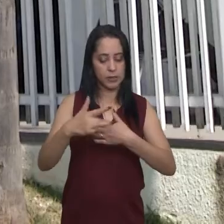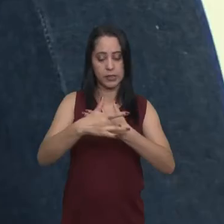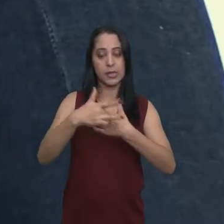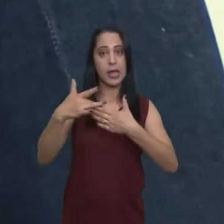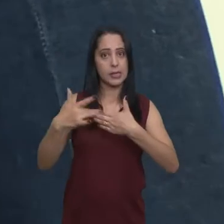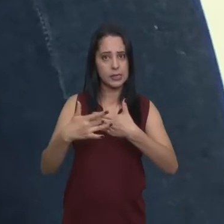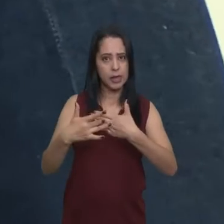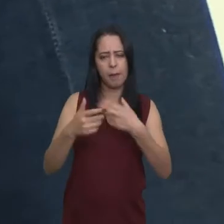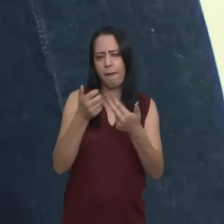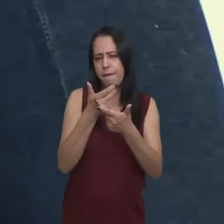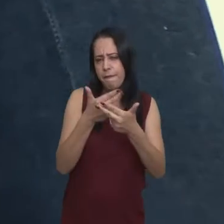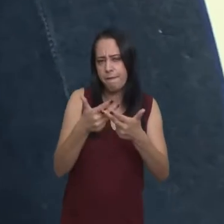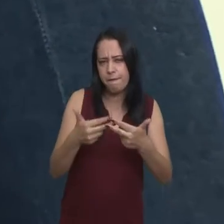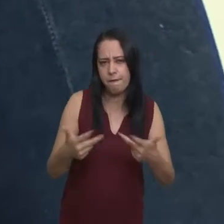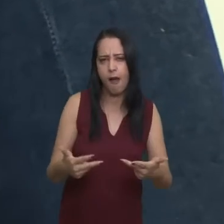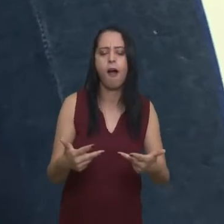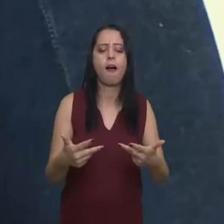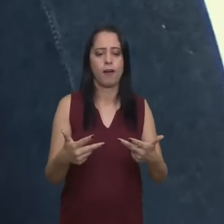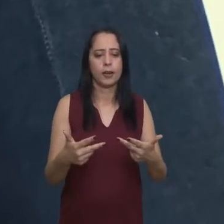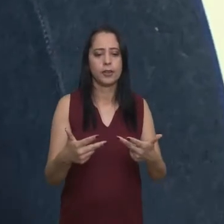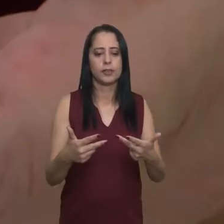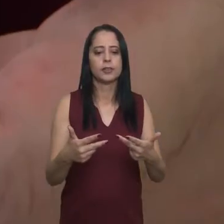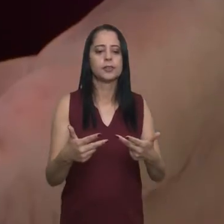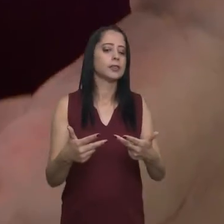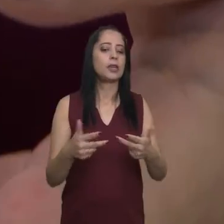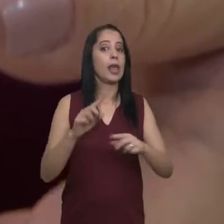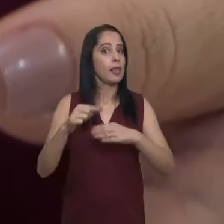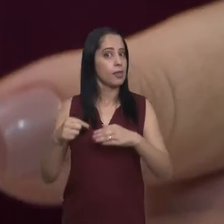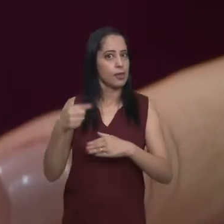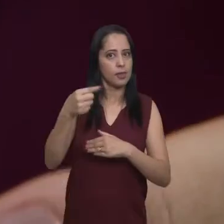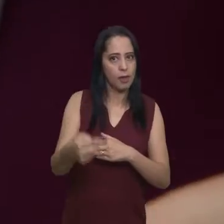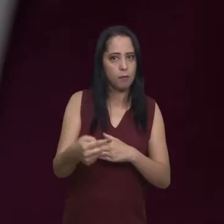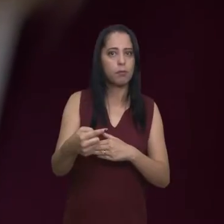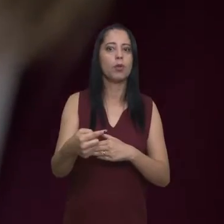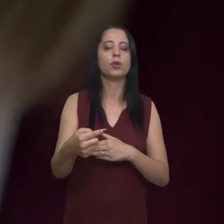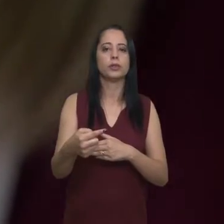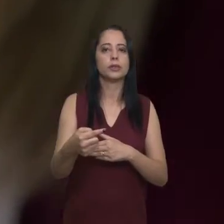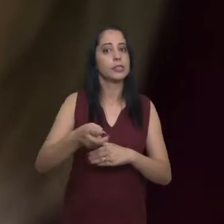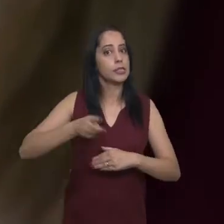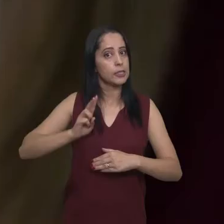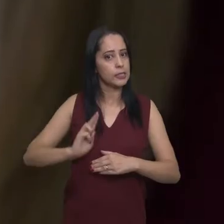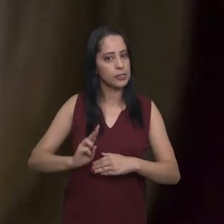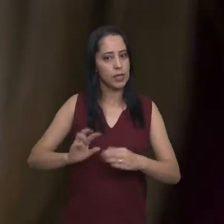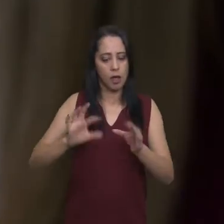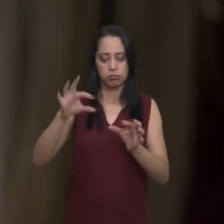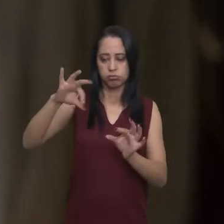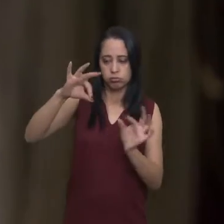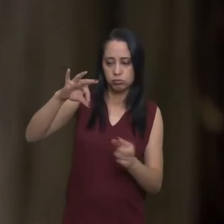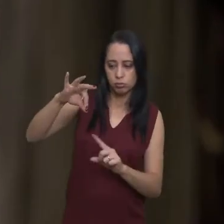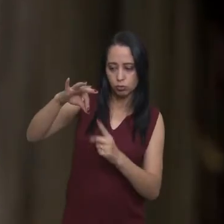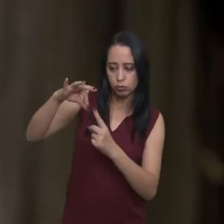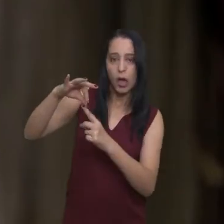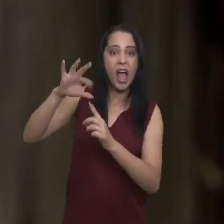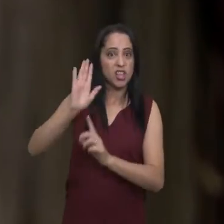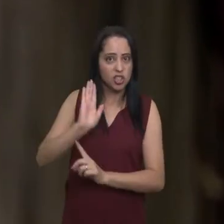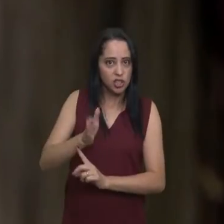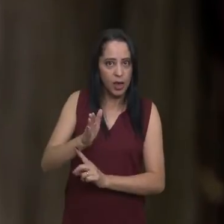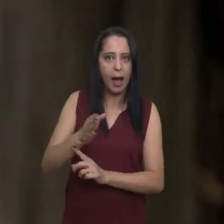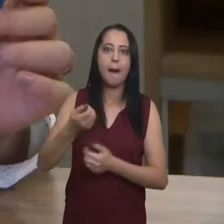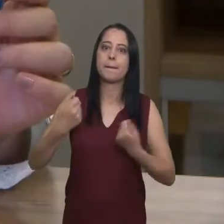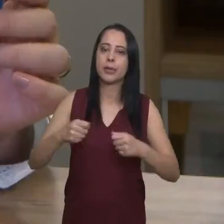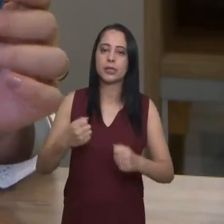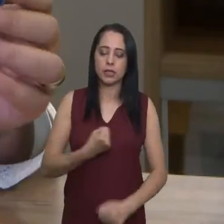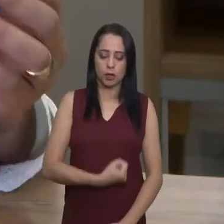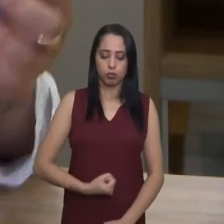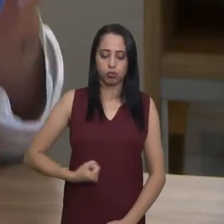exames médicos para garantir a segurança do procedimento e, depois de inserido, é necessário fazer algumas ultrassons de tempo em